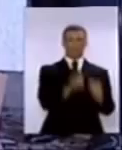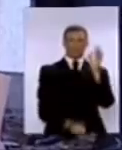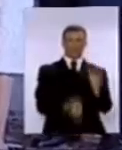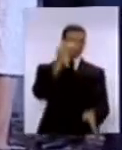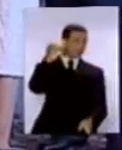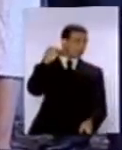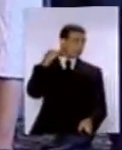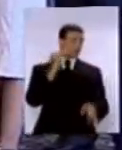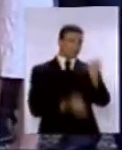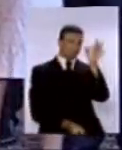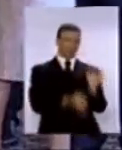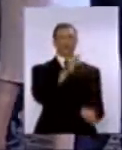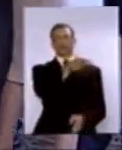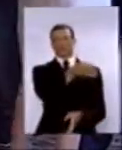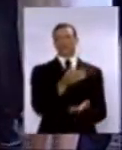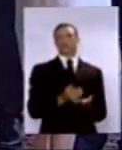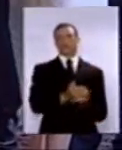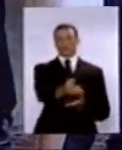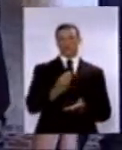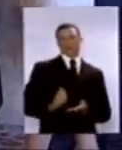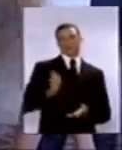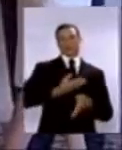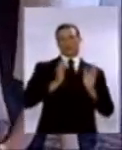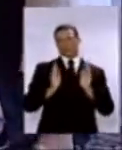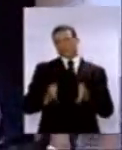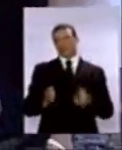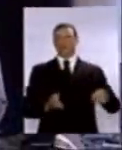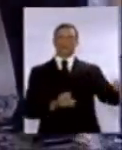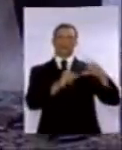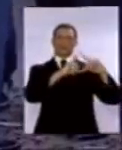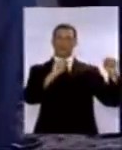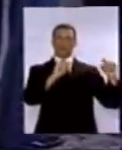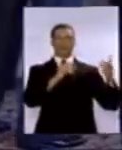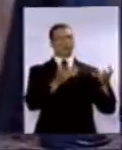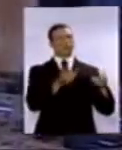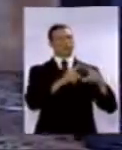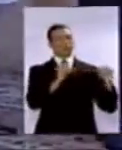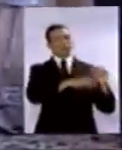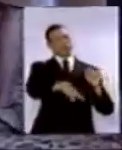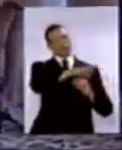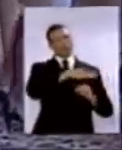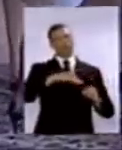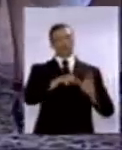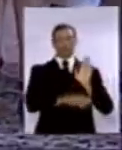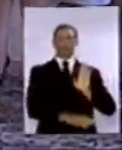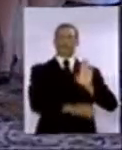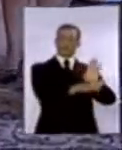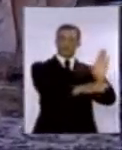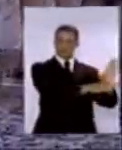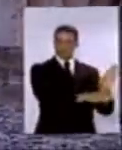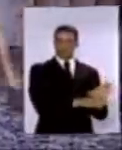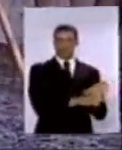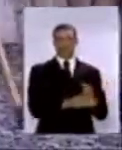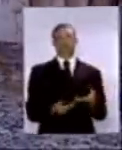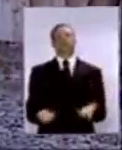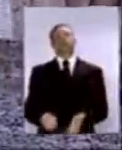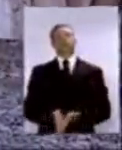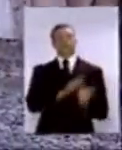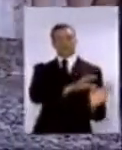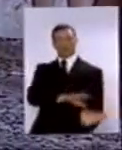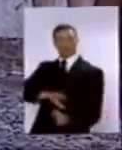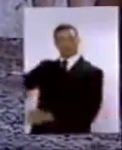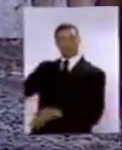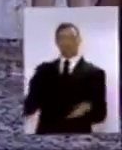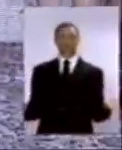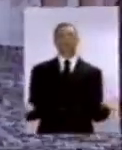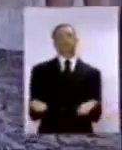poder judiciário já é na região do estado agora nesse momento o ministro é